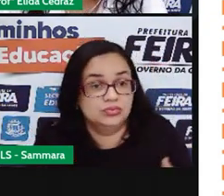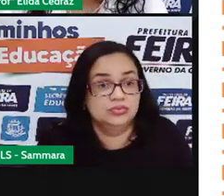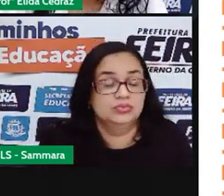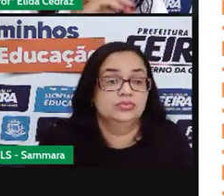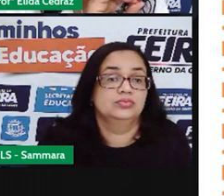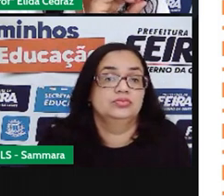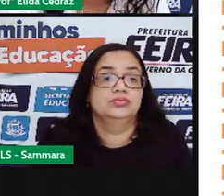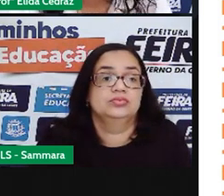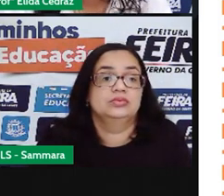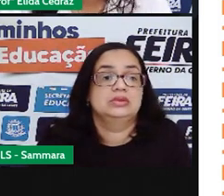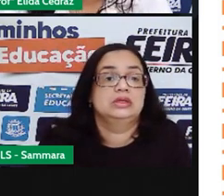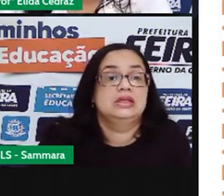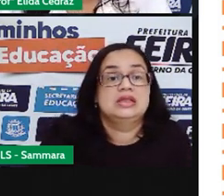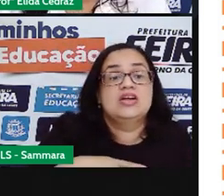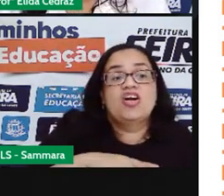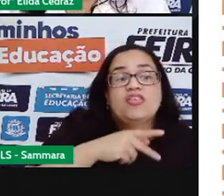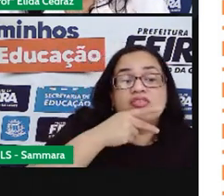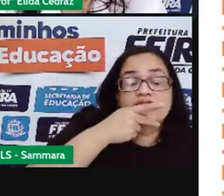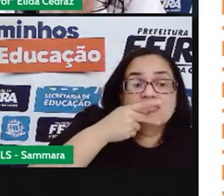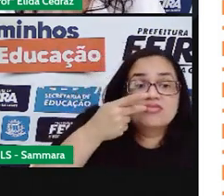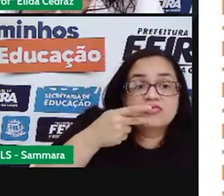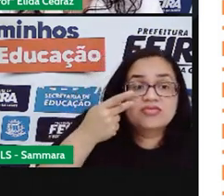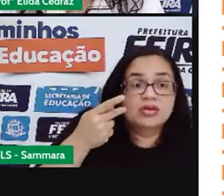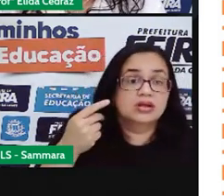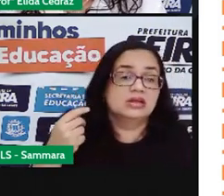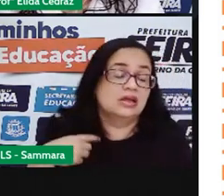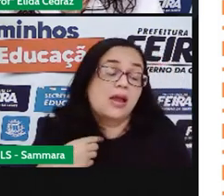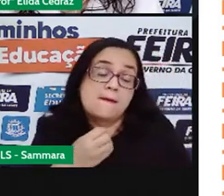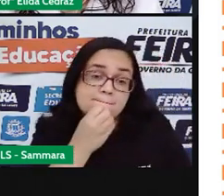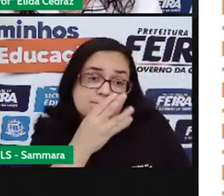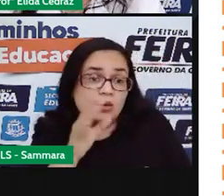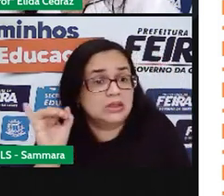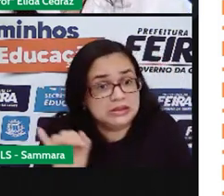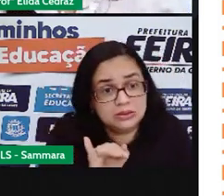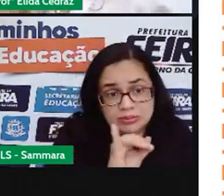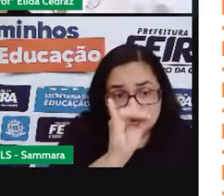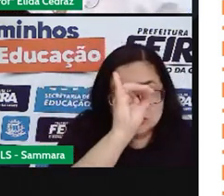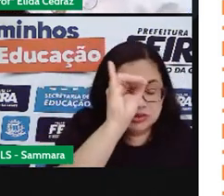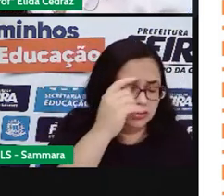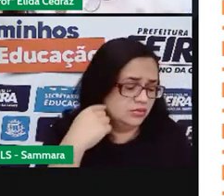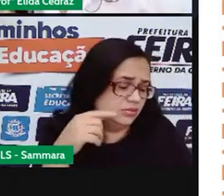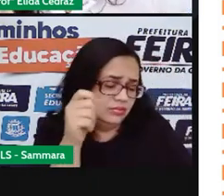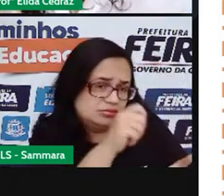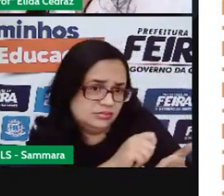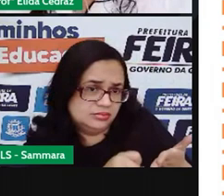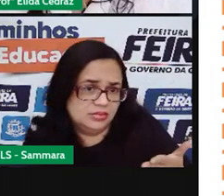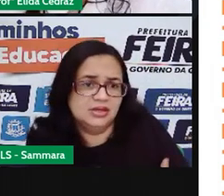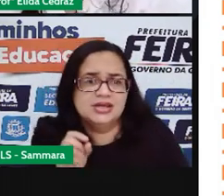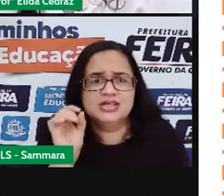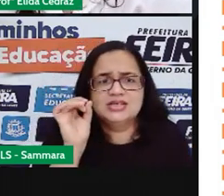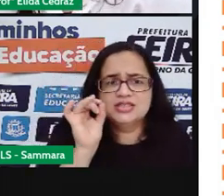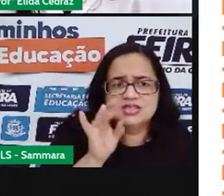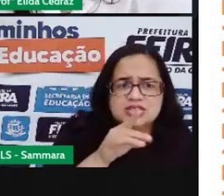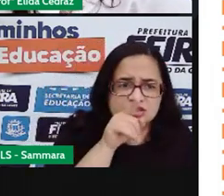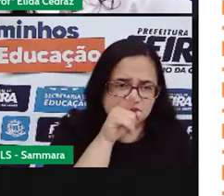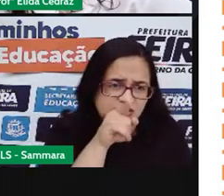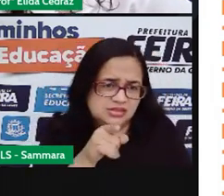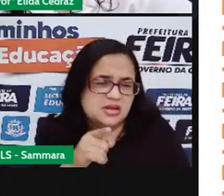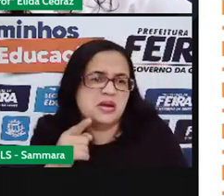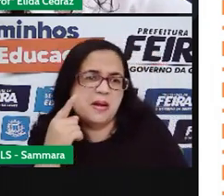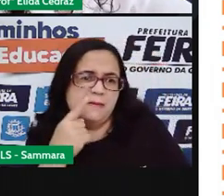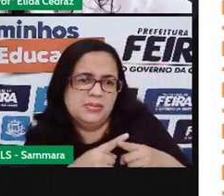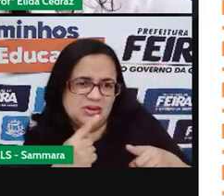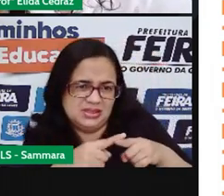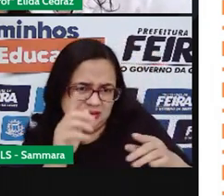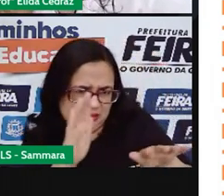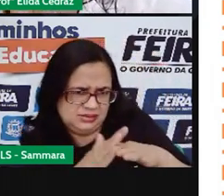é indispensável na produção de qualquer texto. Ou você achou que era só com você porque está na